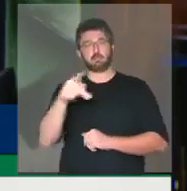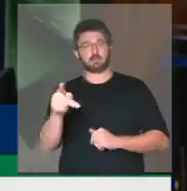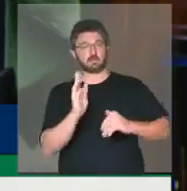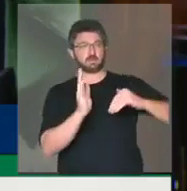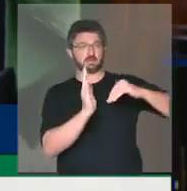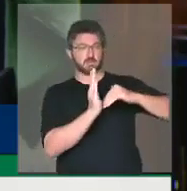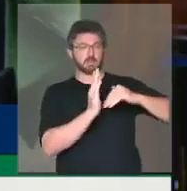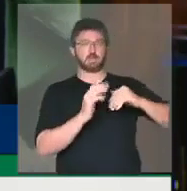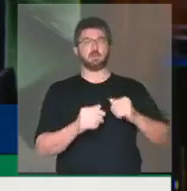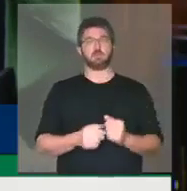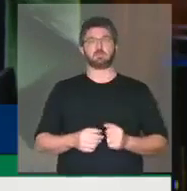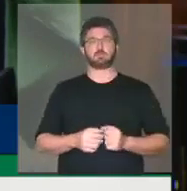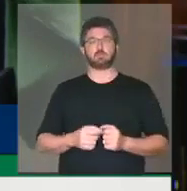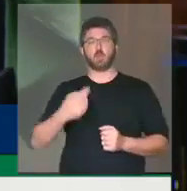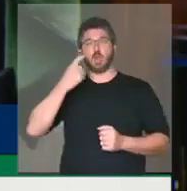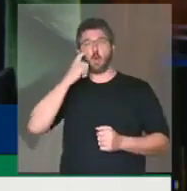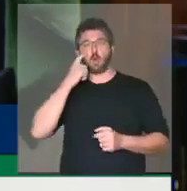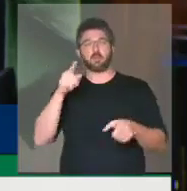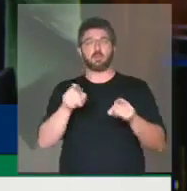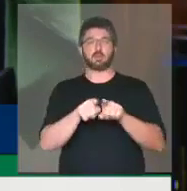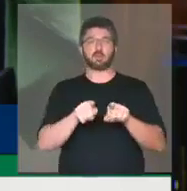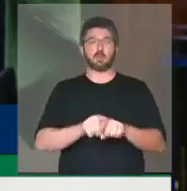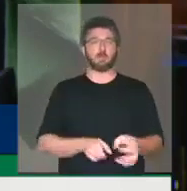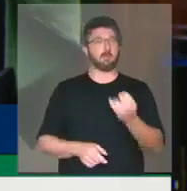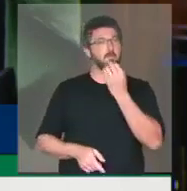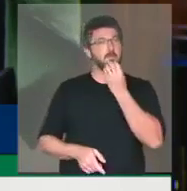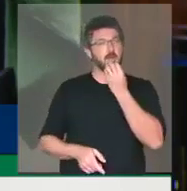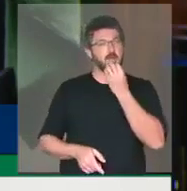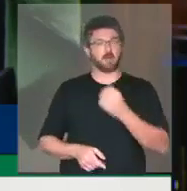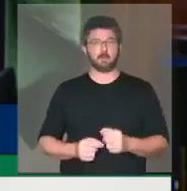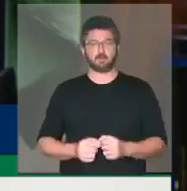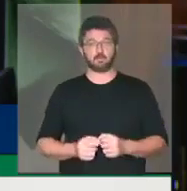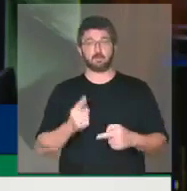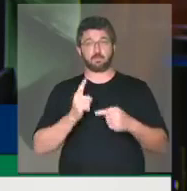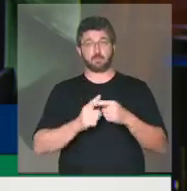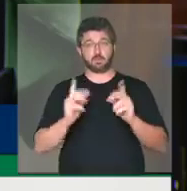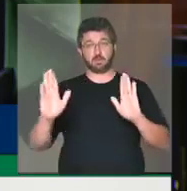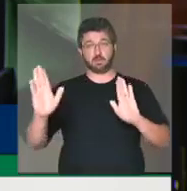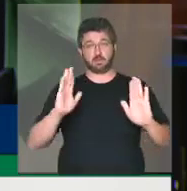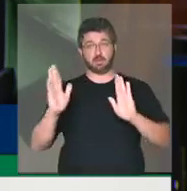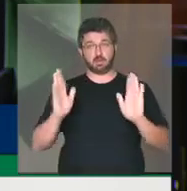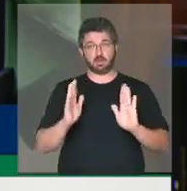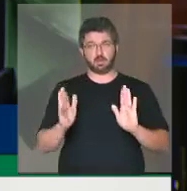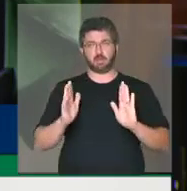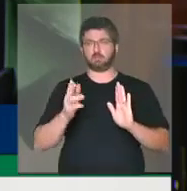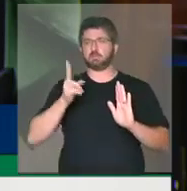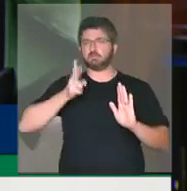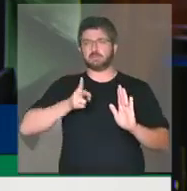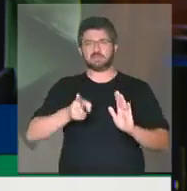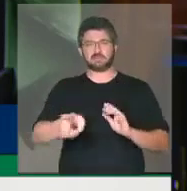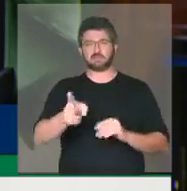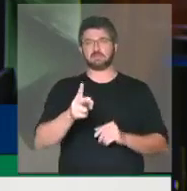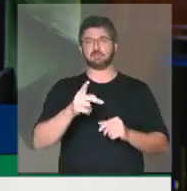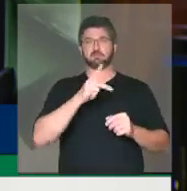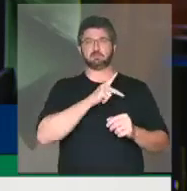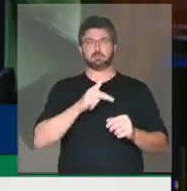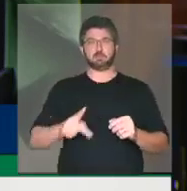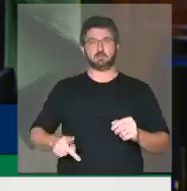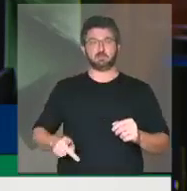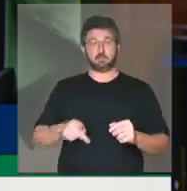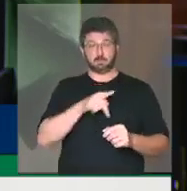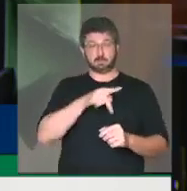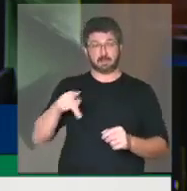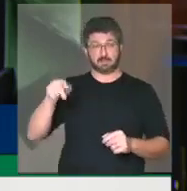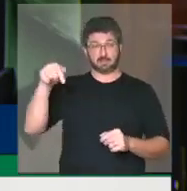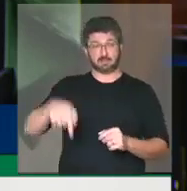Davi Alcolumbre e ao presidente Rodrigo Maia, que nesse período, em todo esse período em que foi presidente e